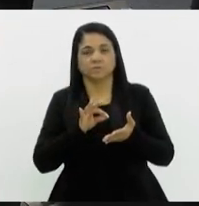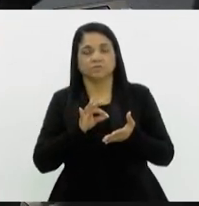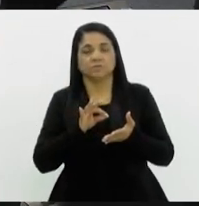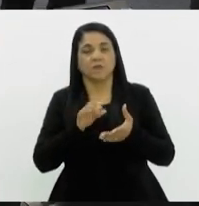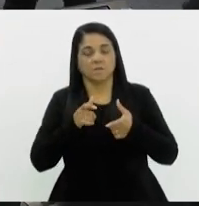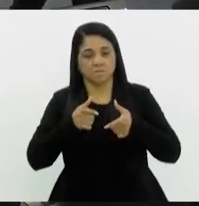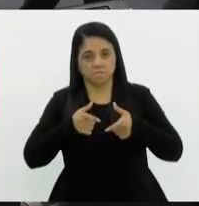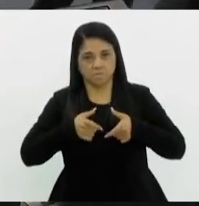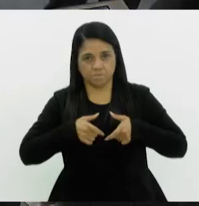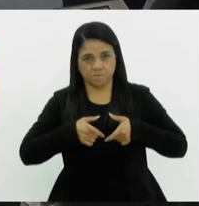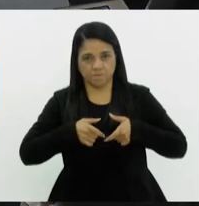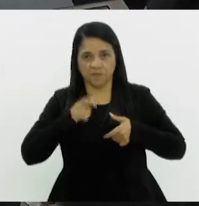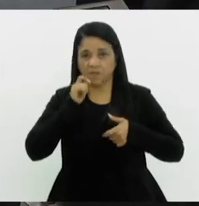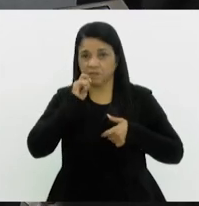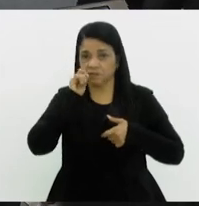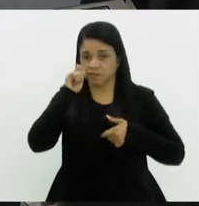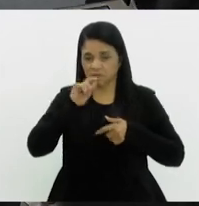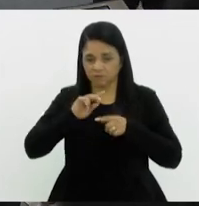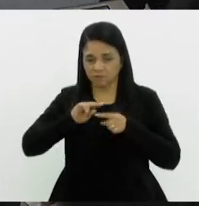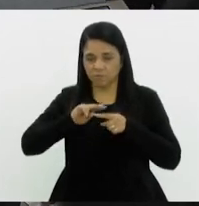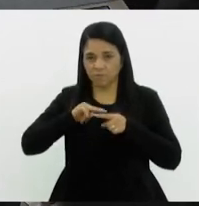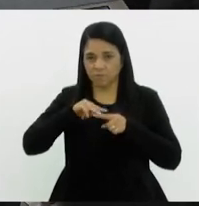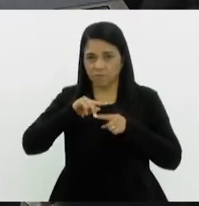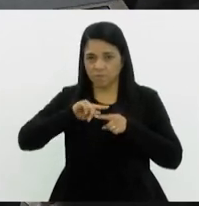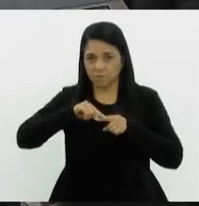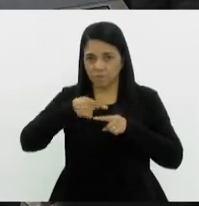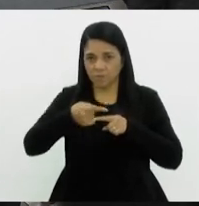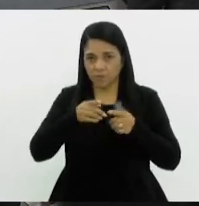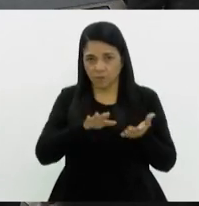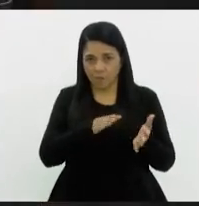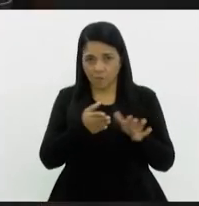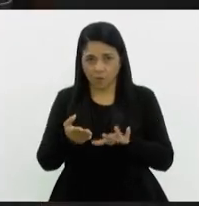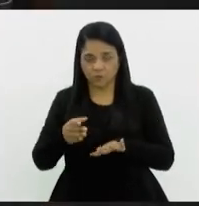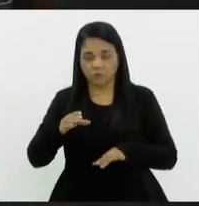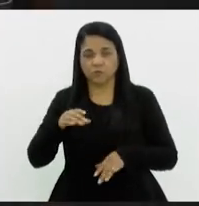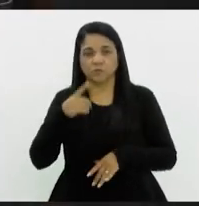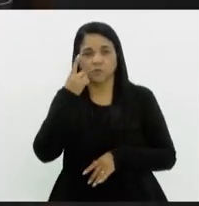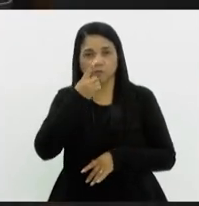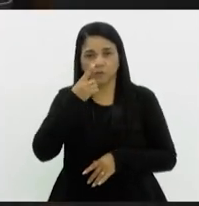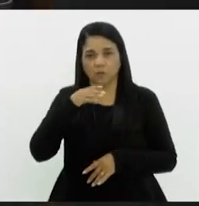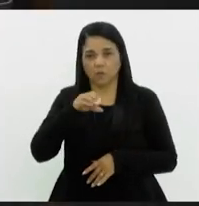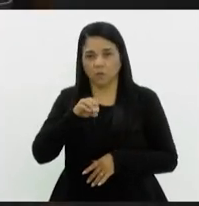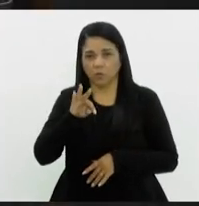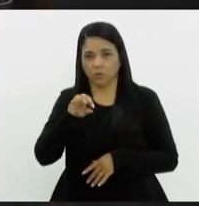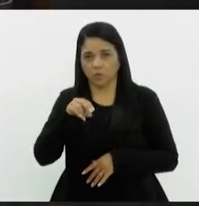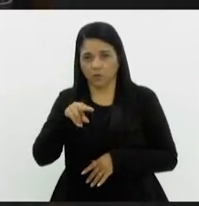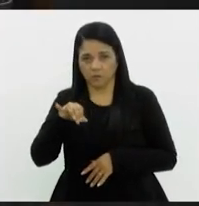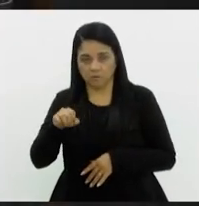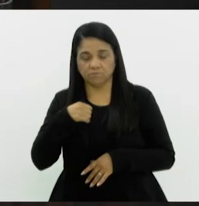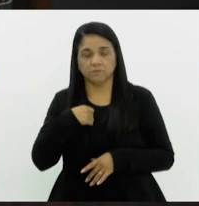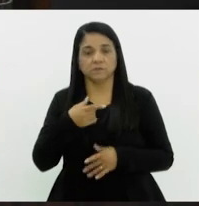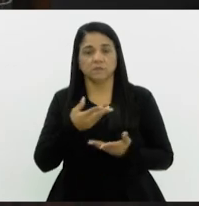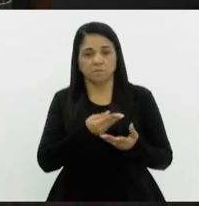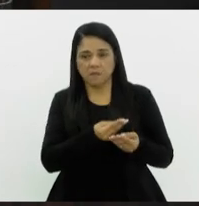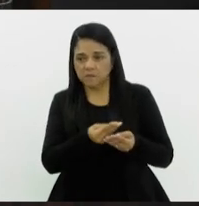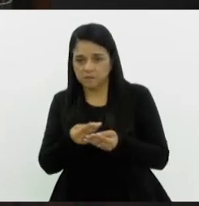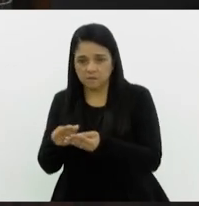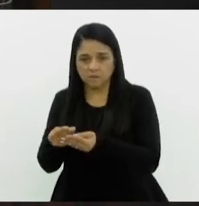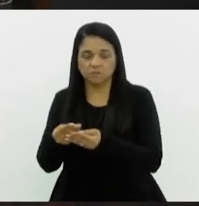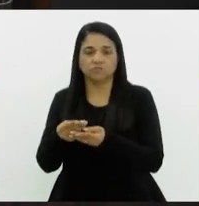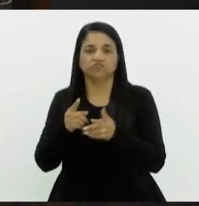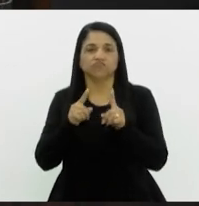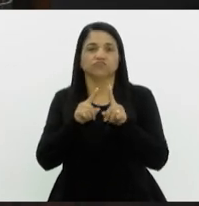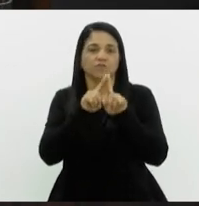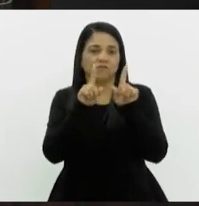a medalha Tiradentes pós-morte do deputado Otônio de Paula Pai está passando aí, nosso querido servidor Braulio está